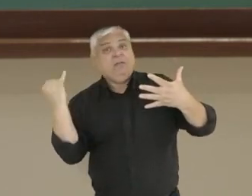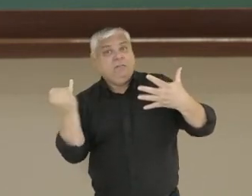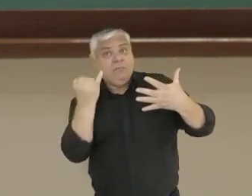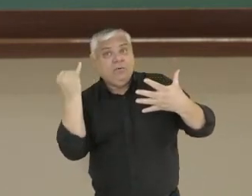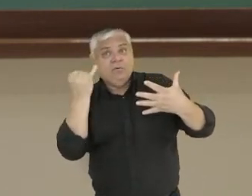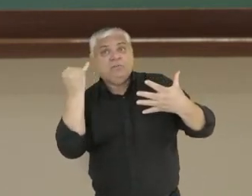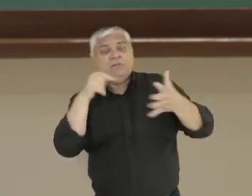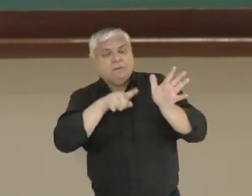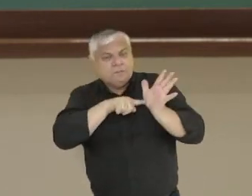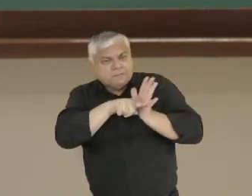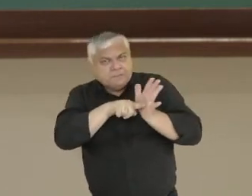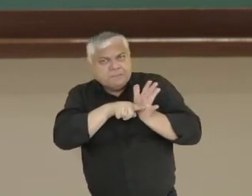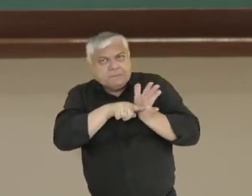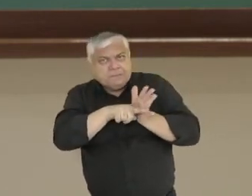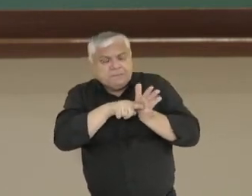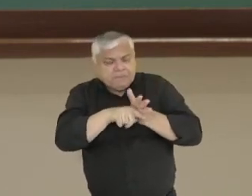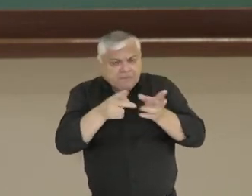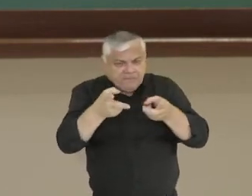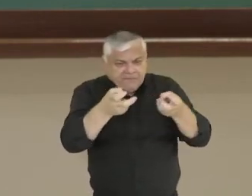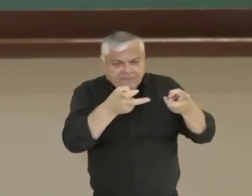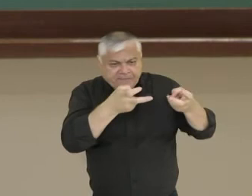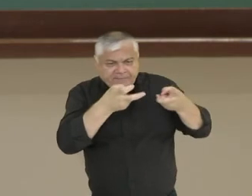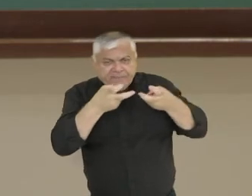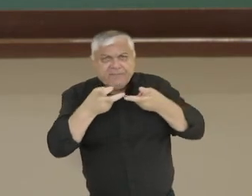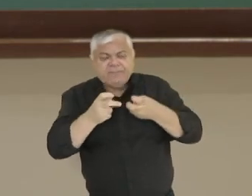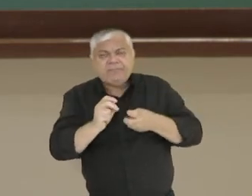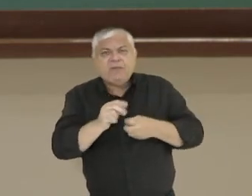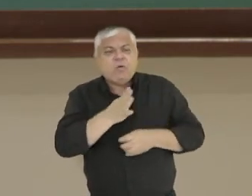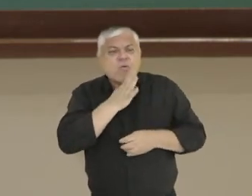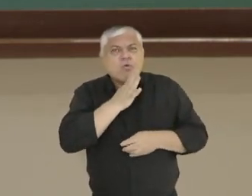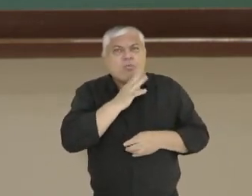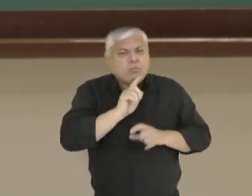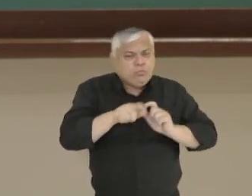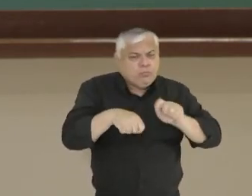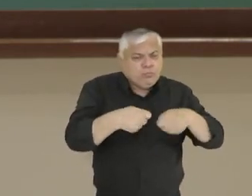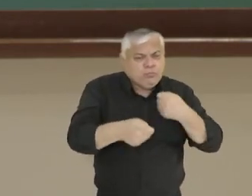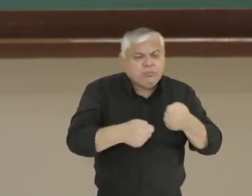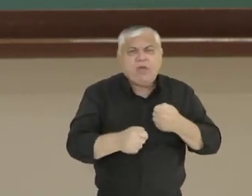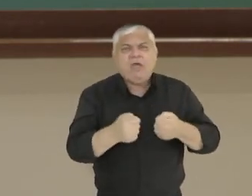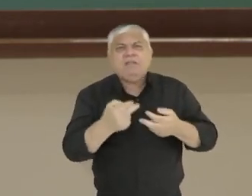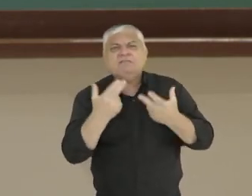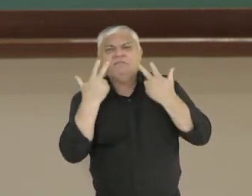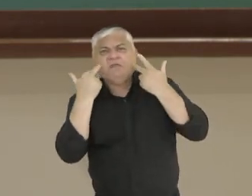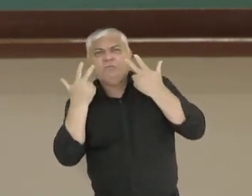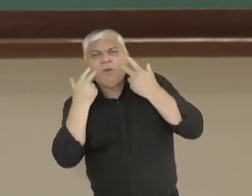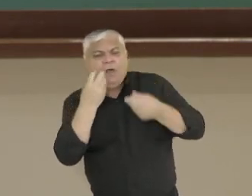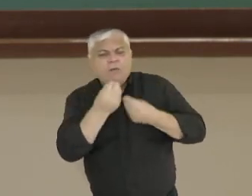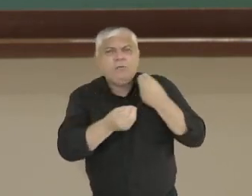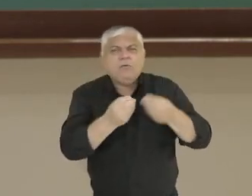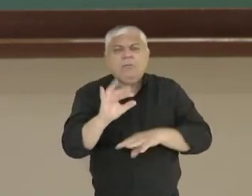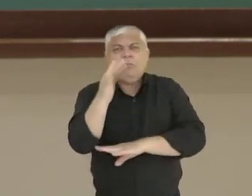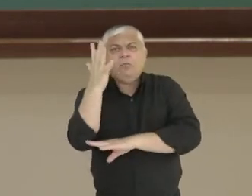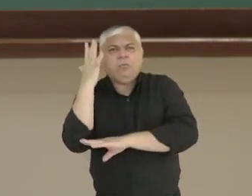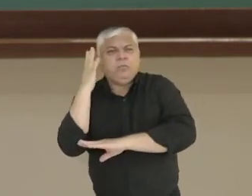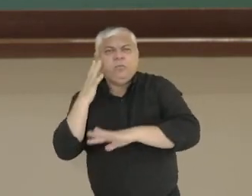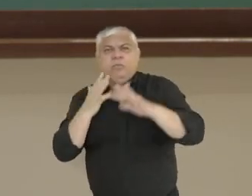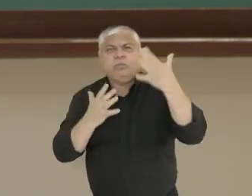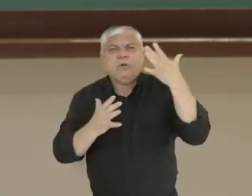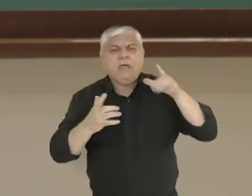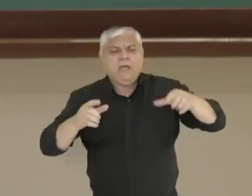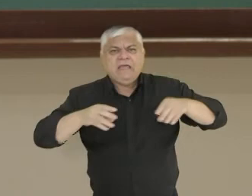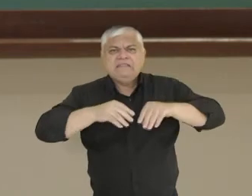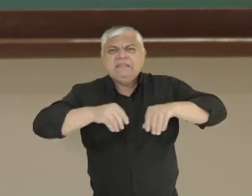remoto para a análise ambiental, para conhecer o meio natural, observar o que vem acontecendo com o meio natural